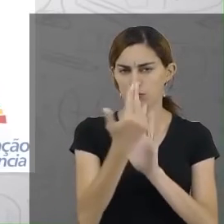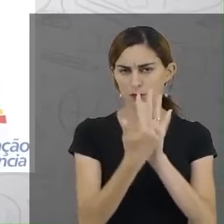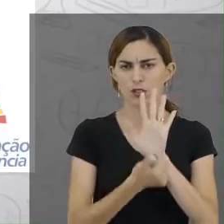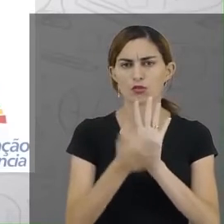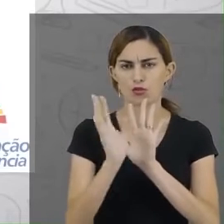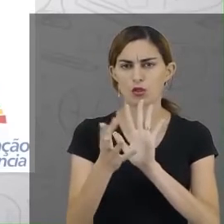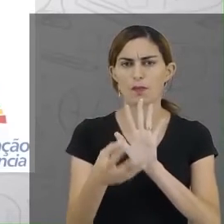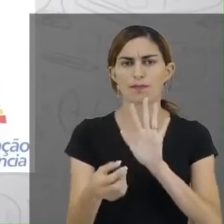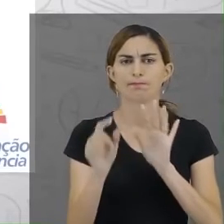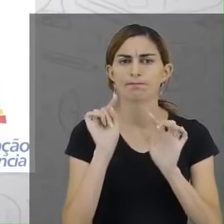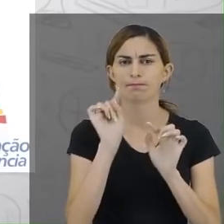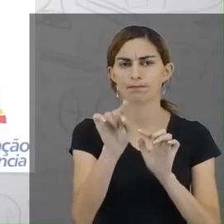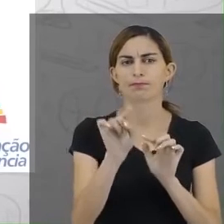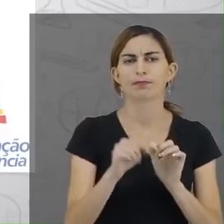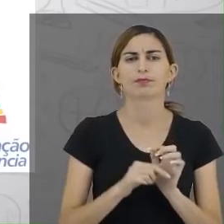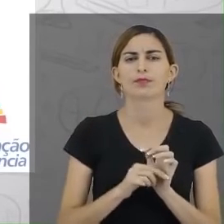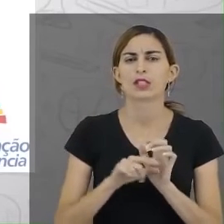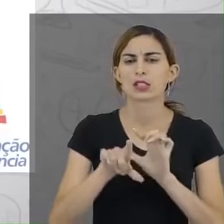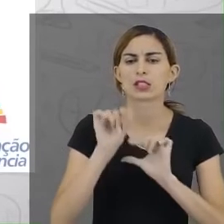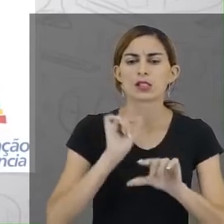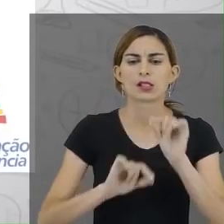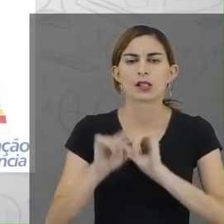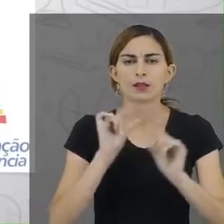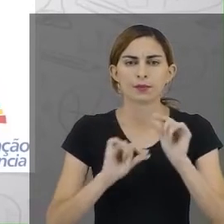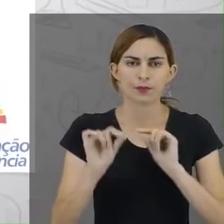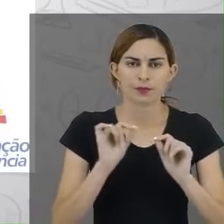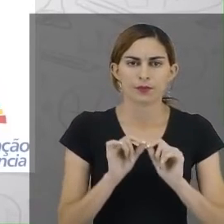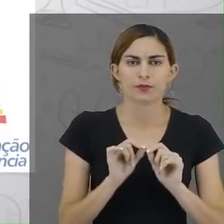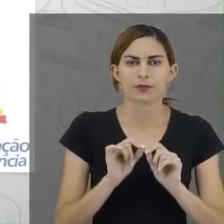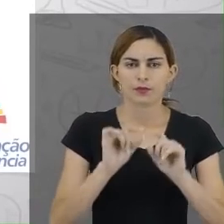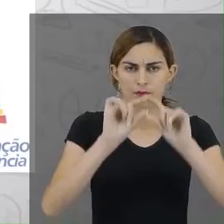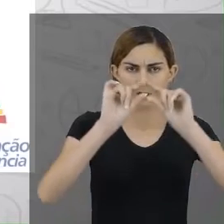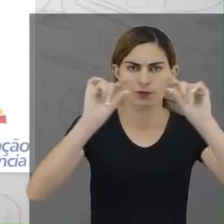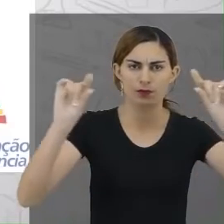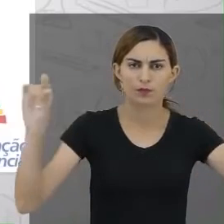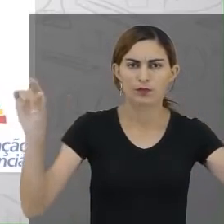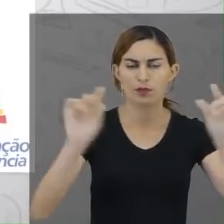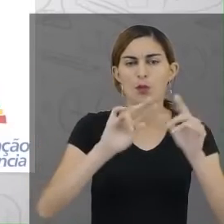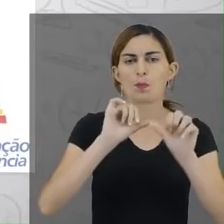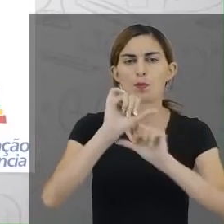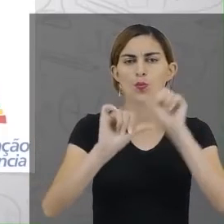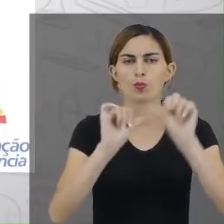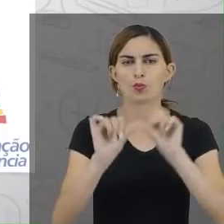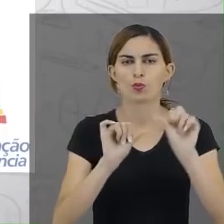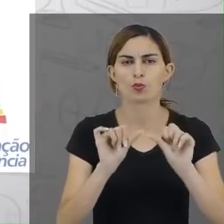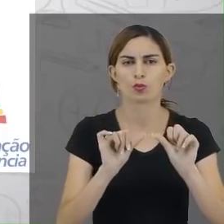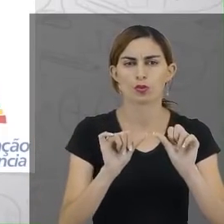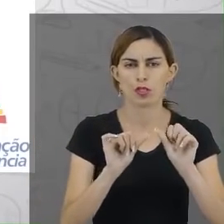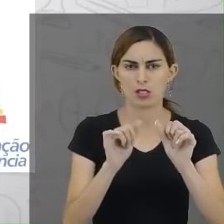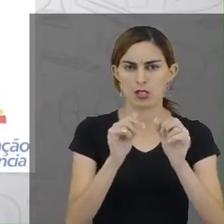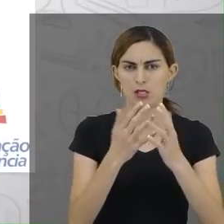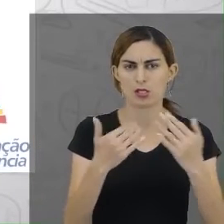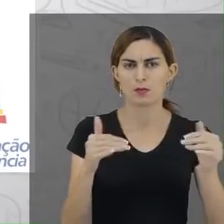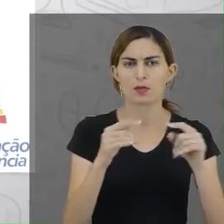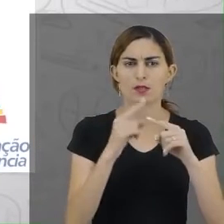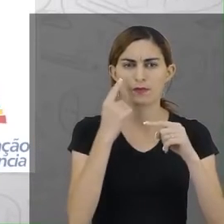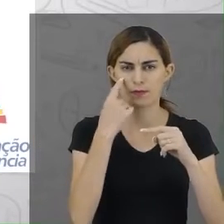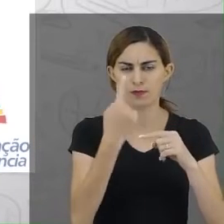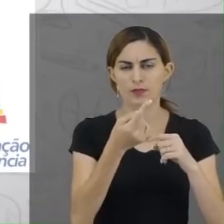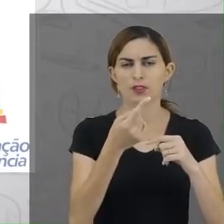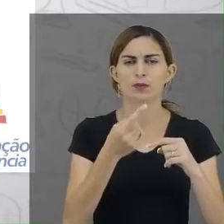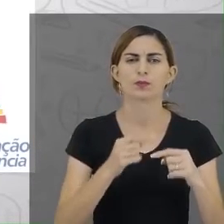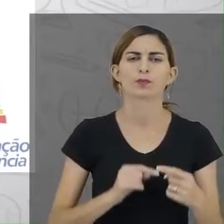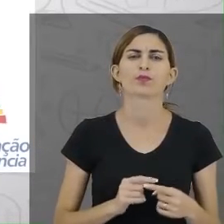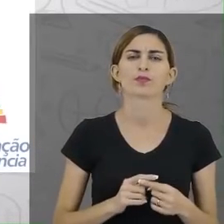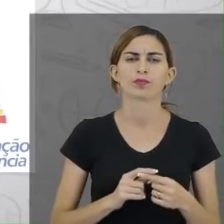vez desenhado, clicaremos na ferramenta de seleção. Nossa barra de contexto ela vai mudar. Nesse espaço